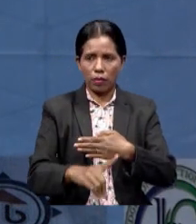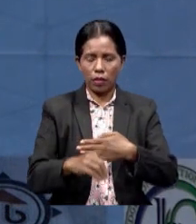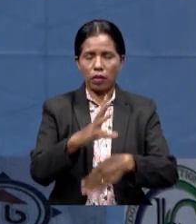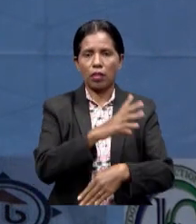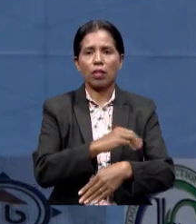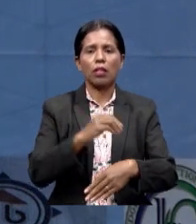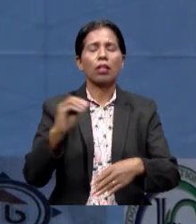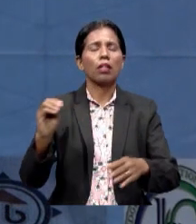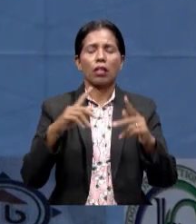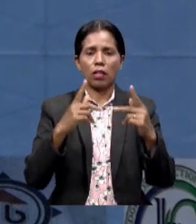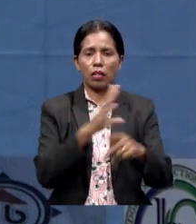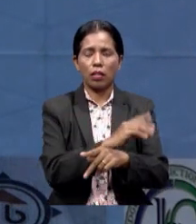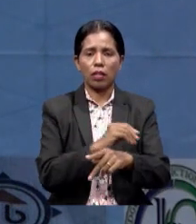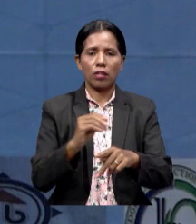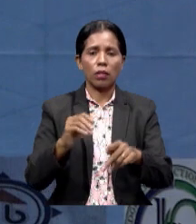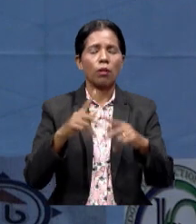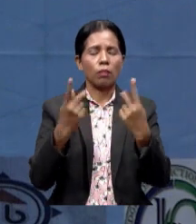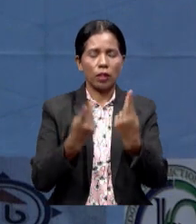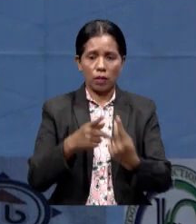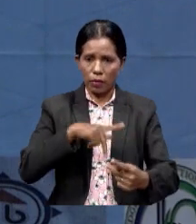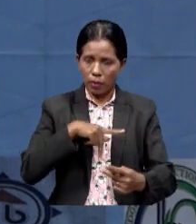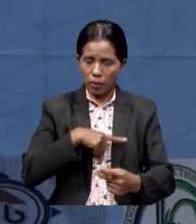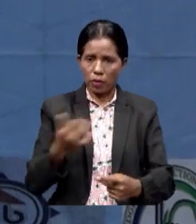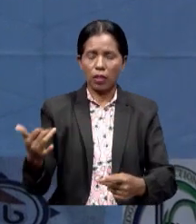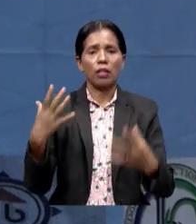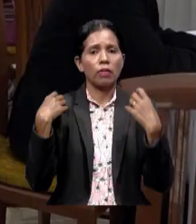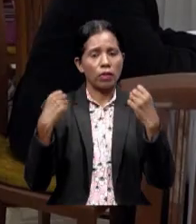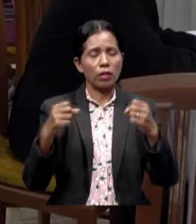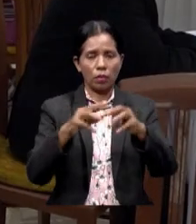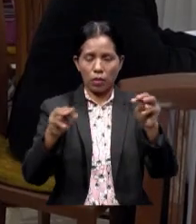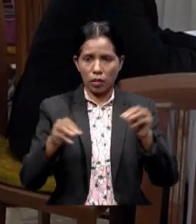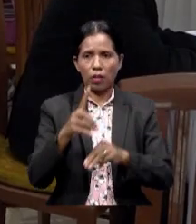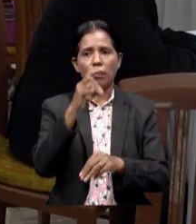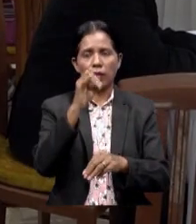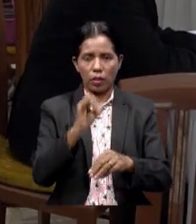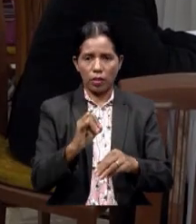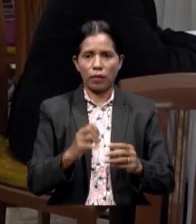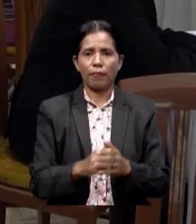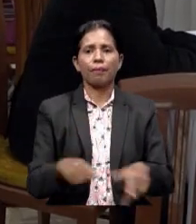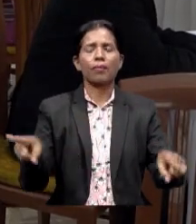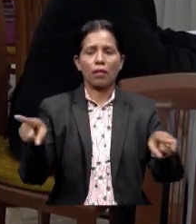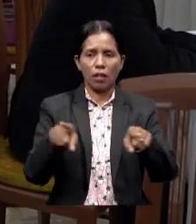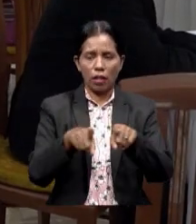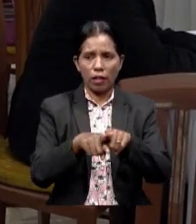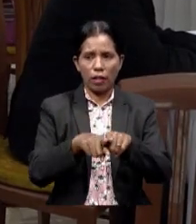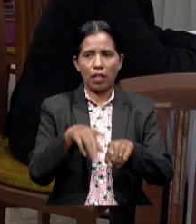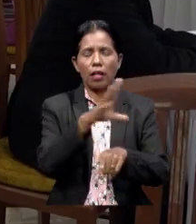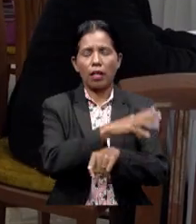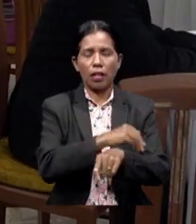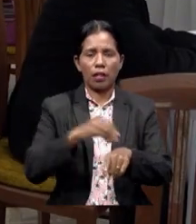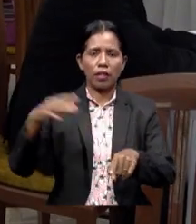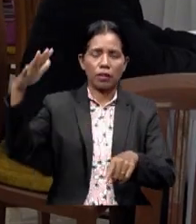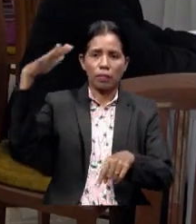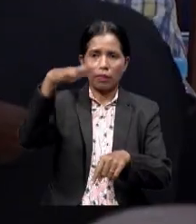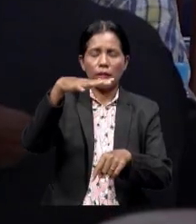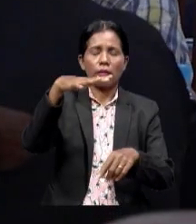privado sira nevema forte e a município dele se sai município dele sai a nessa mahon vai empregar